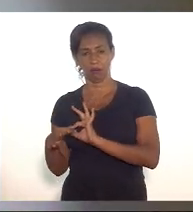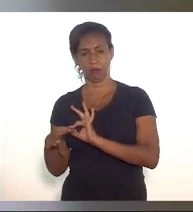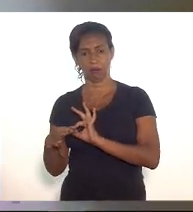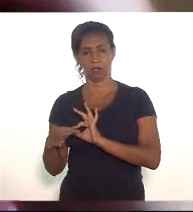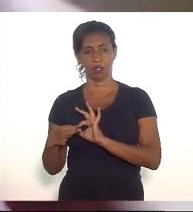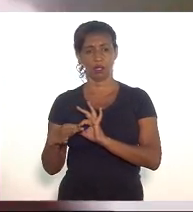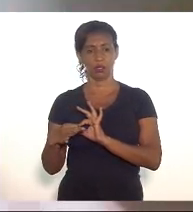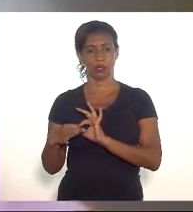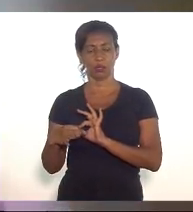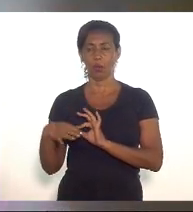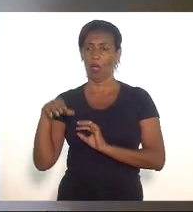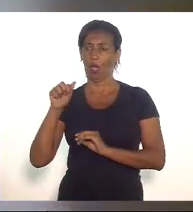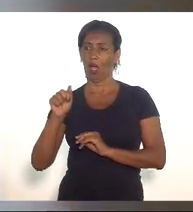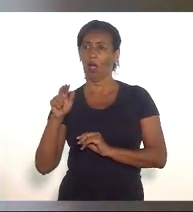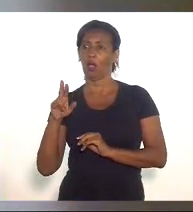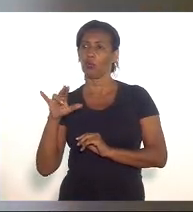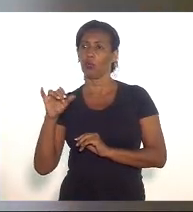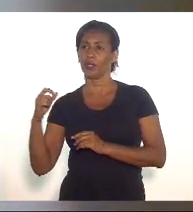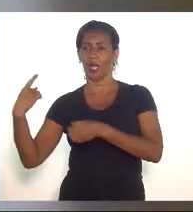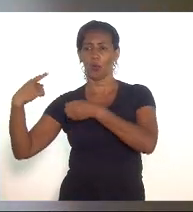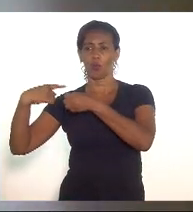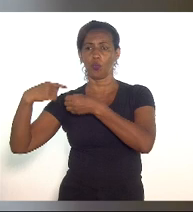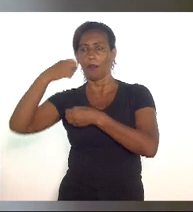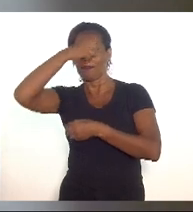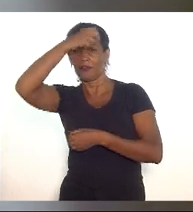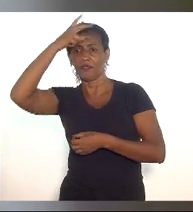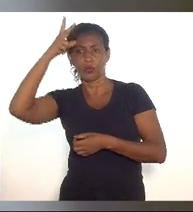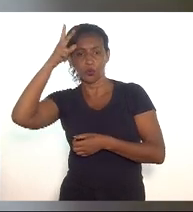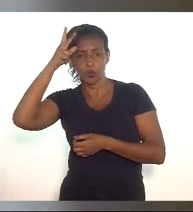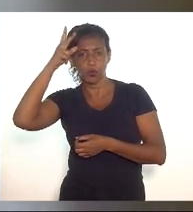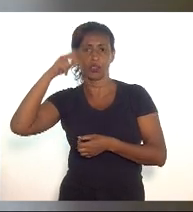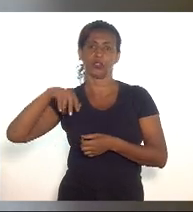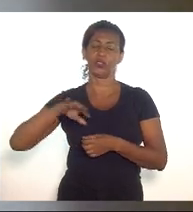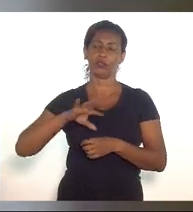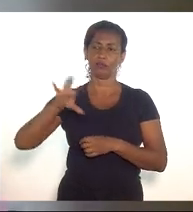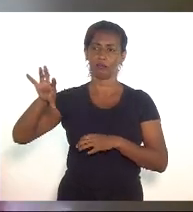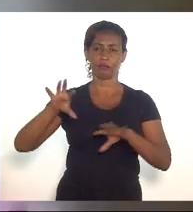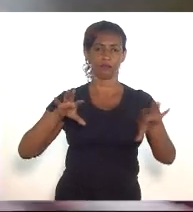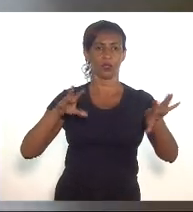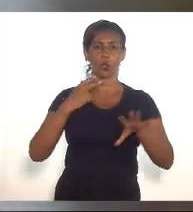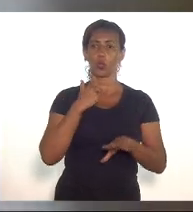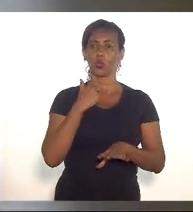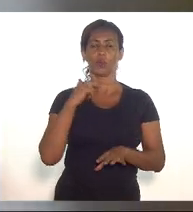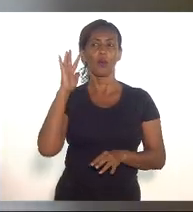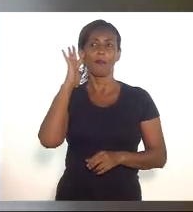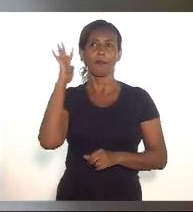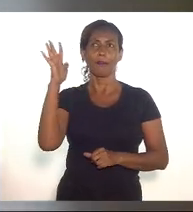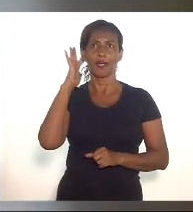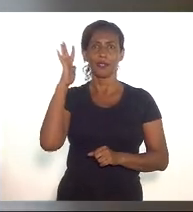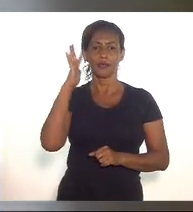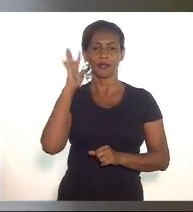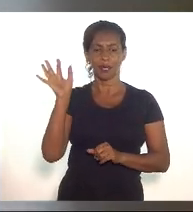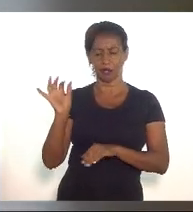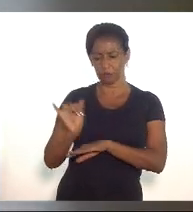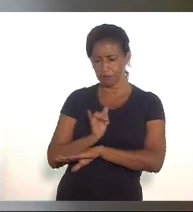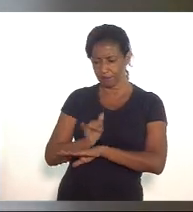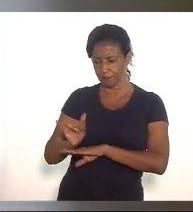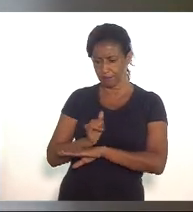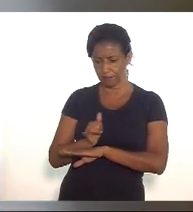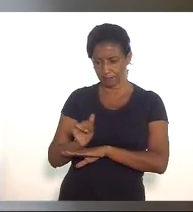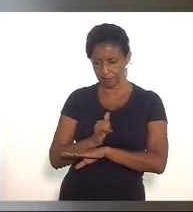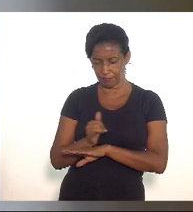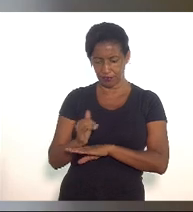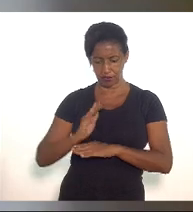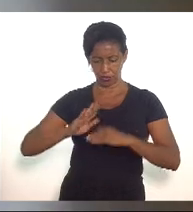as autoridades municipais, com os municípios fluminenses. Não se pode imaginar um plano estratégico